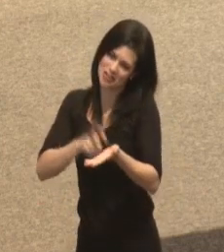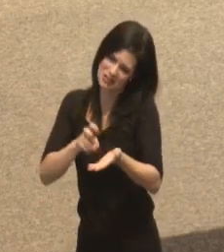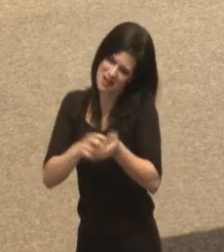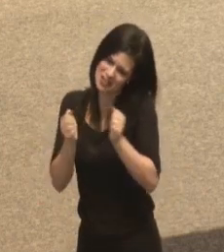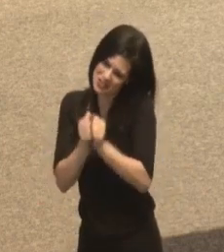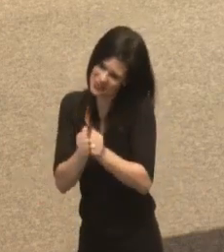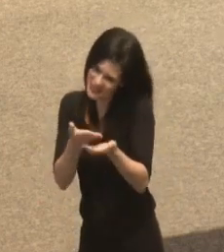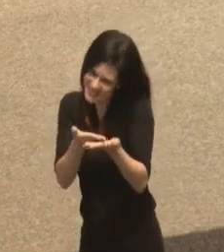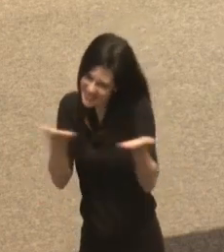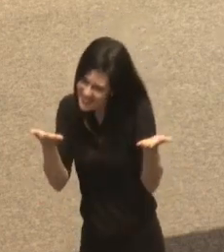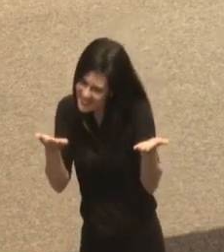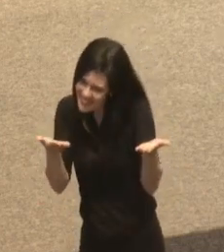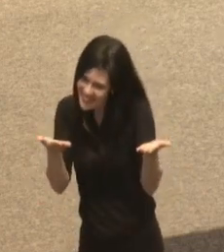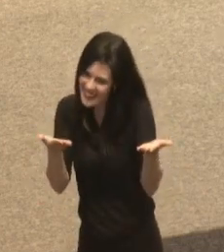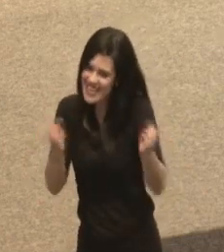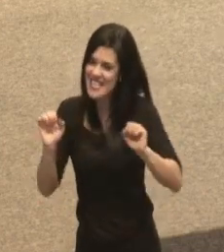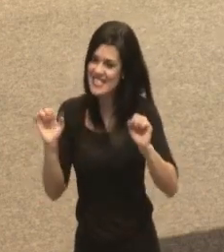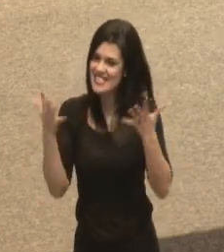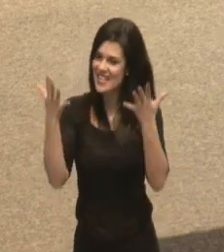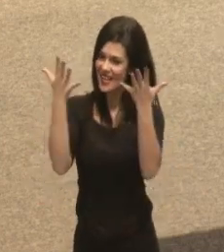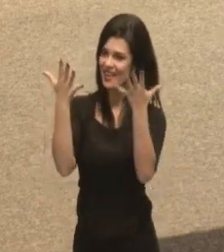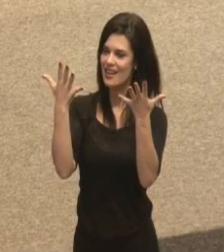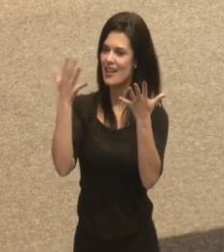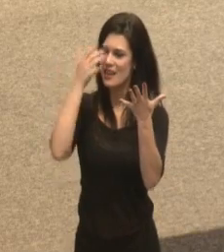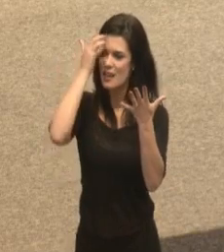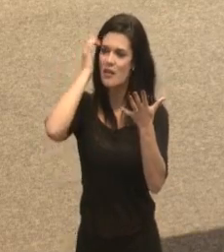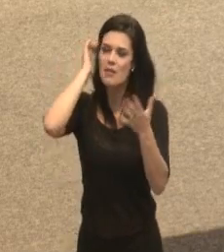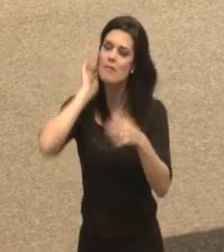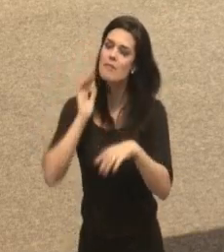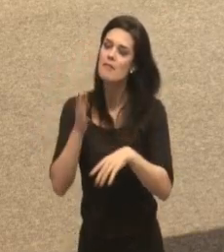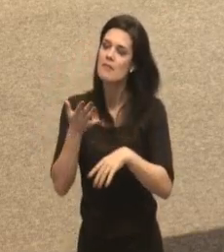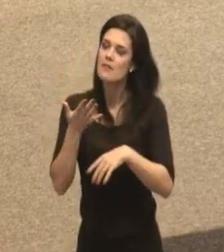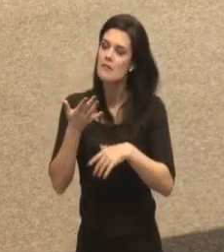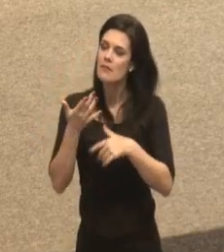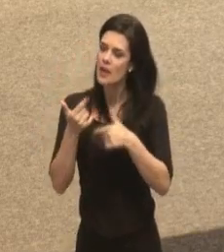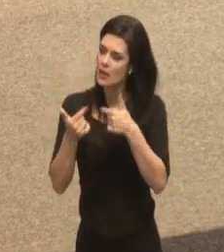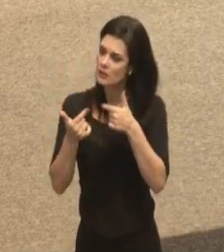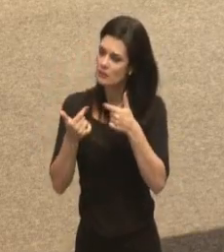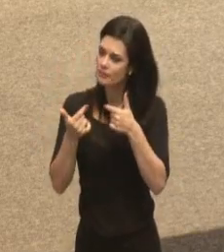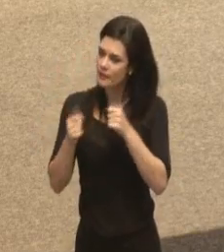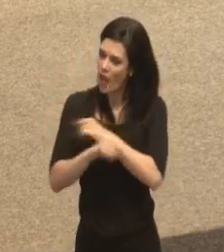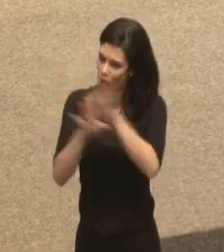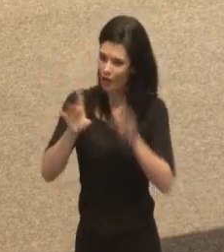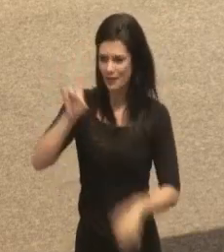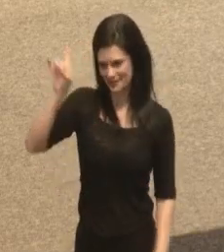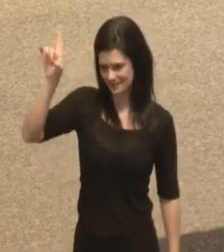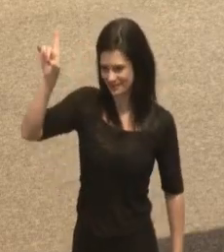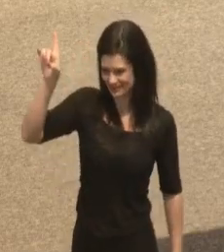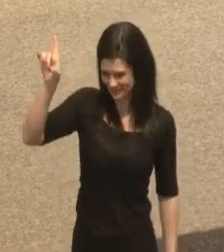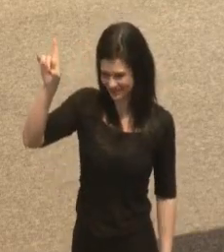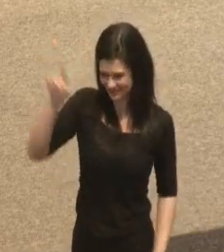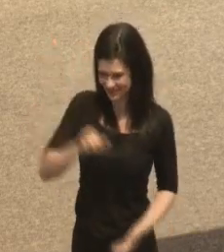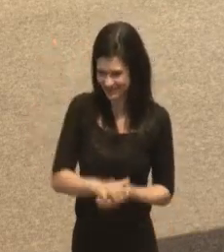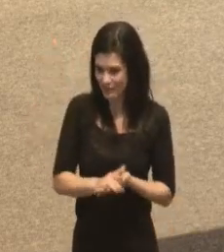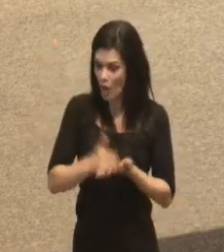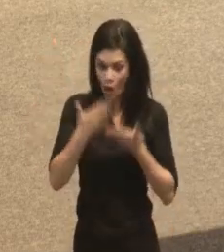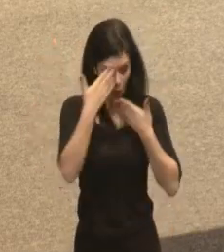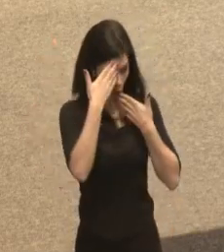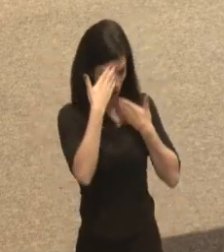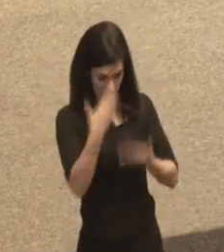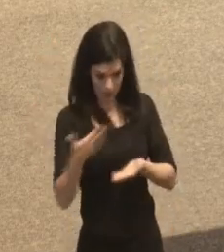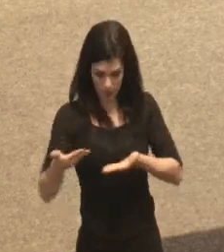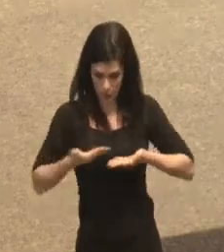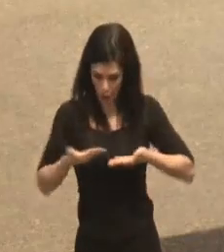com os irmãos, celebrando juntos a obra do Senhor. Pastor Davi Pereira, obrigado, querido,